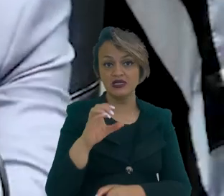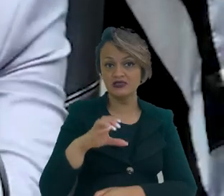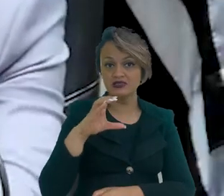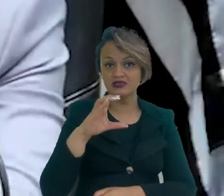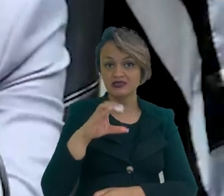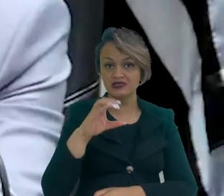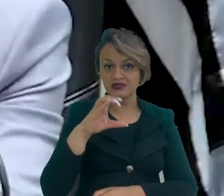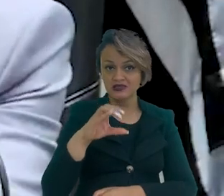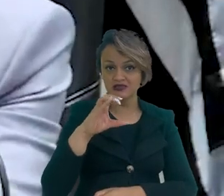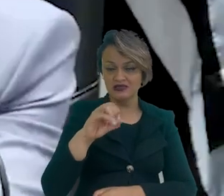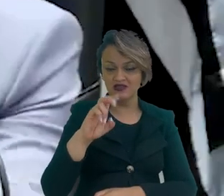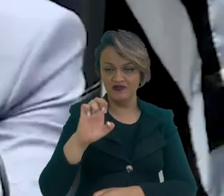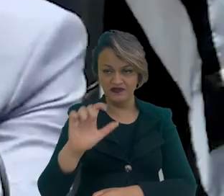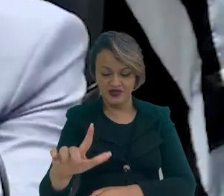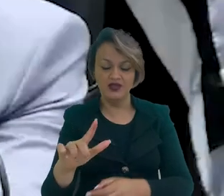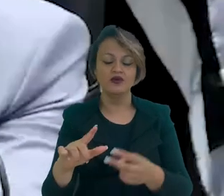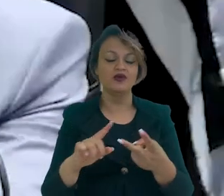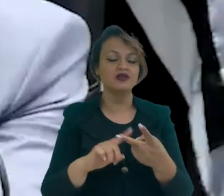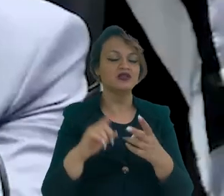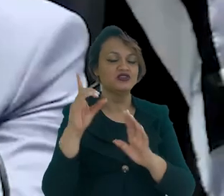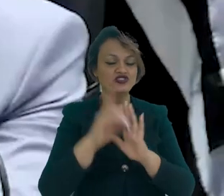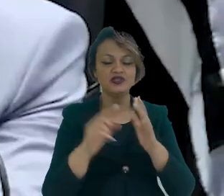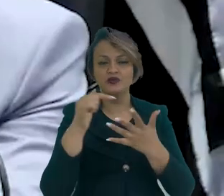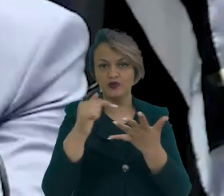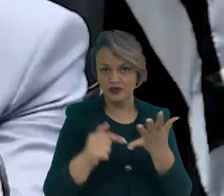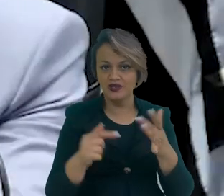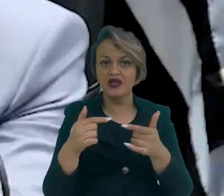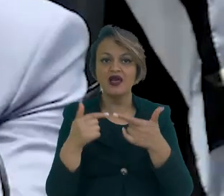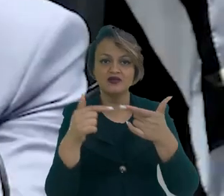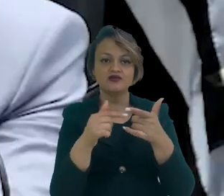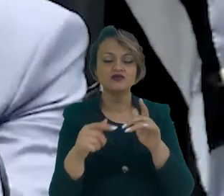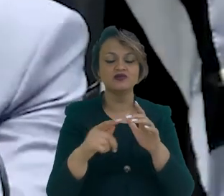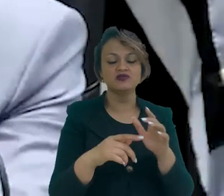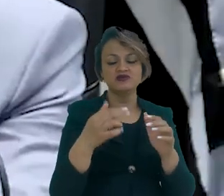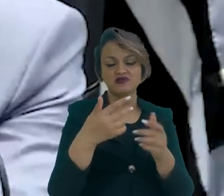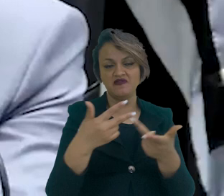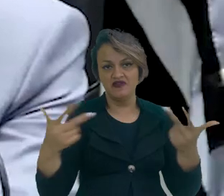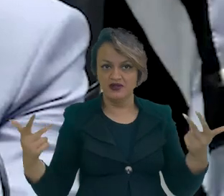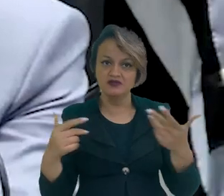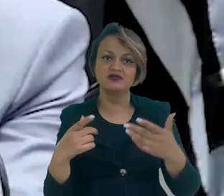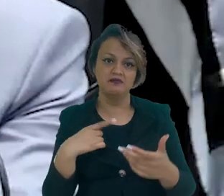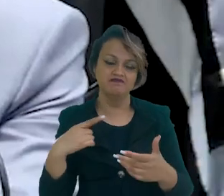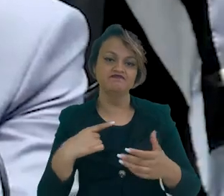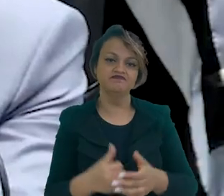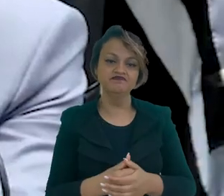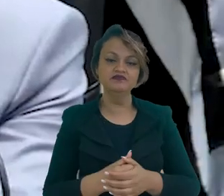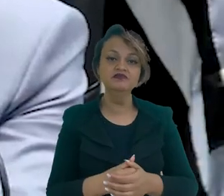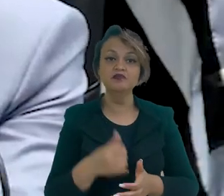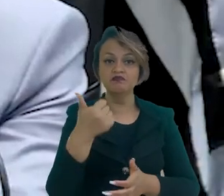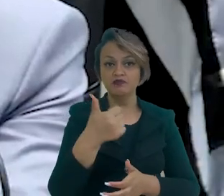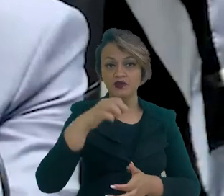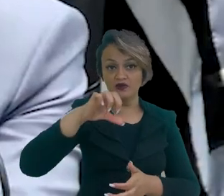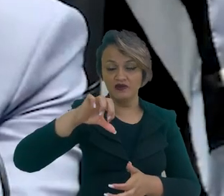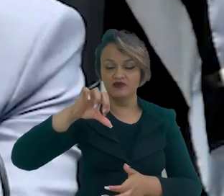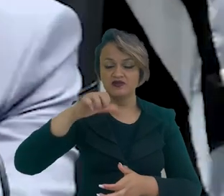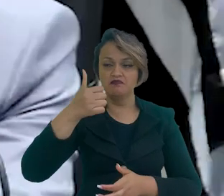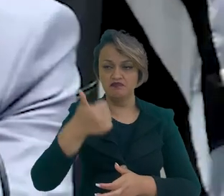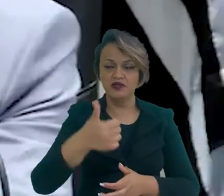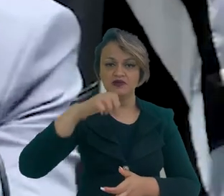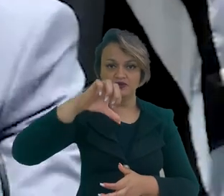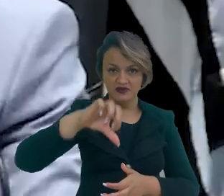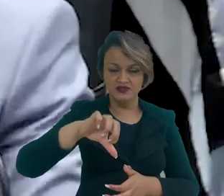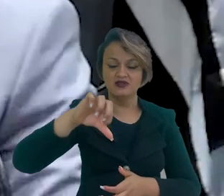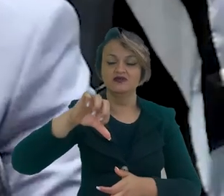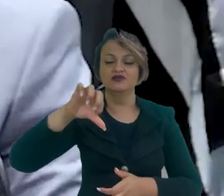o respeito também da responsabilidade civil a direito da personalidade e a direitos fundamentais relações entre particulares